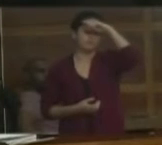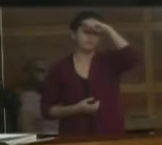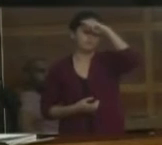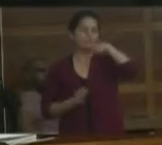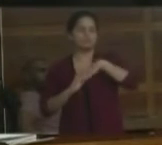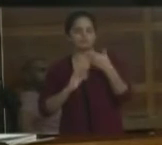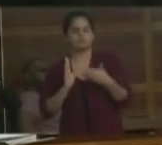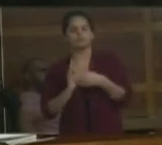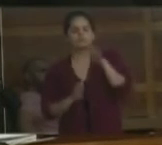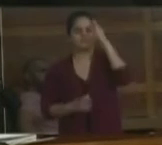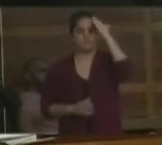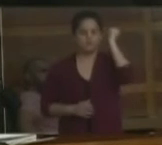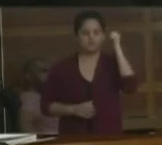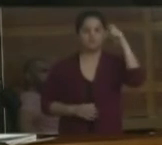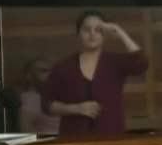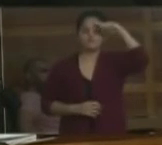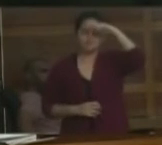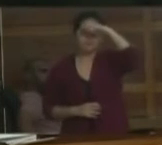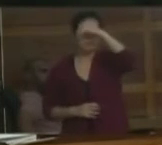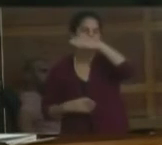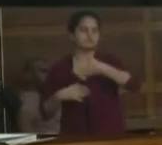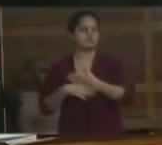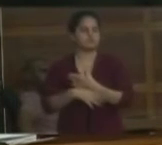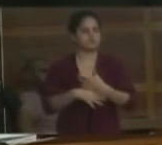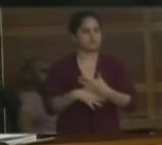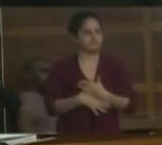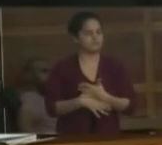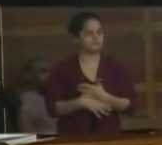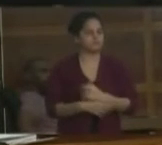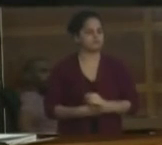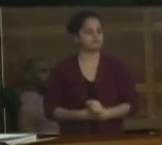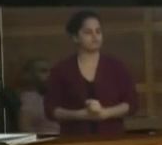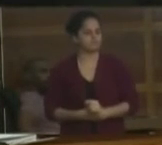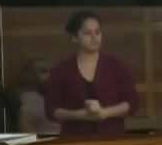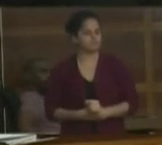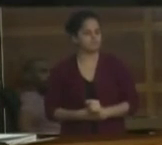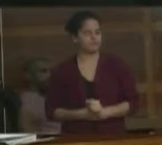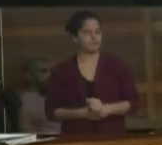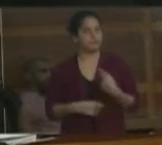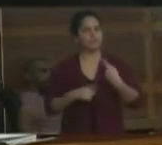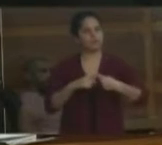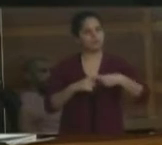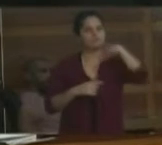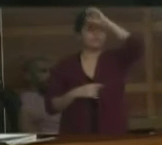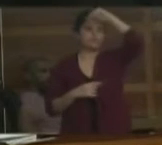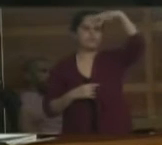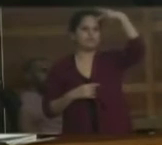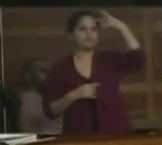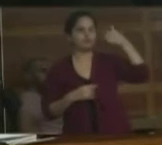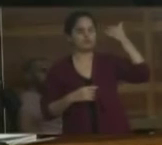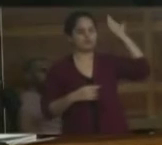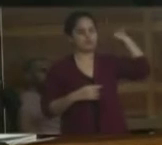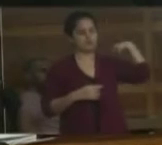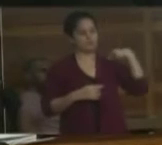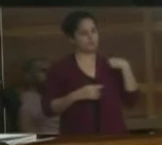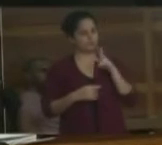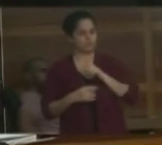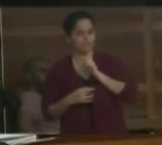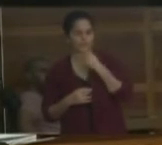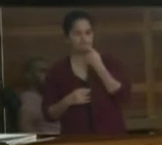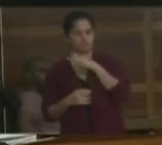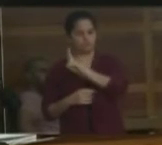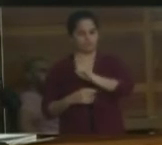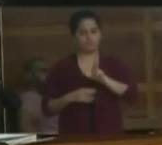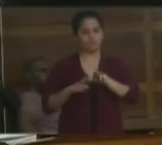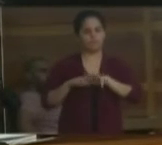todos sabem a dificuldade que o município estava passou né nas gestões anteriores sem citar nomes